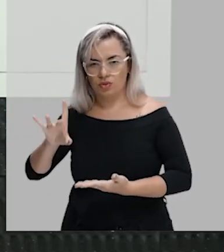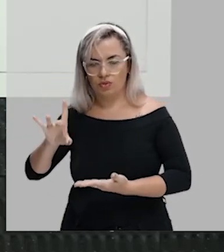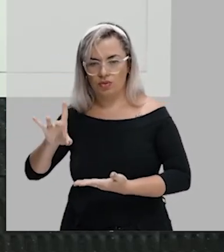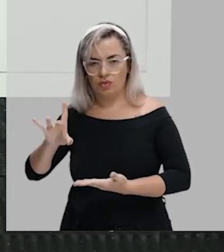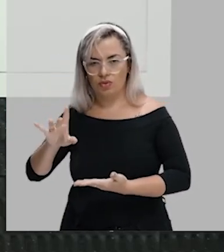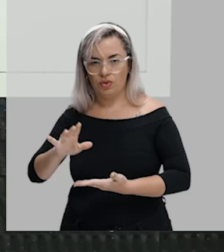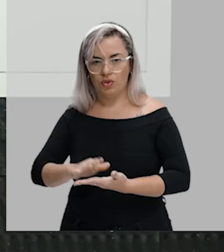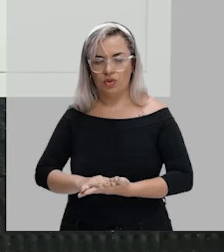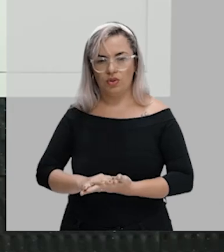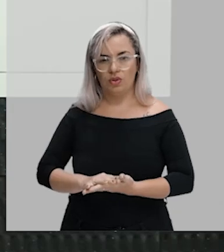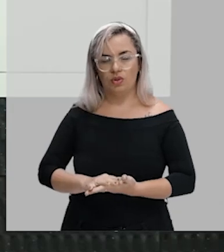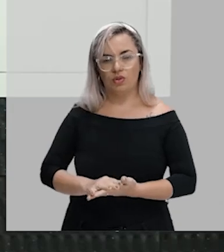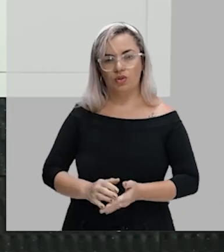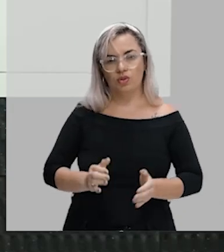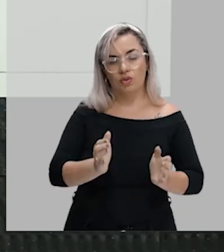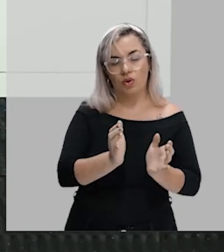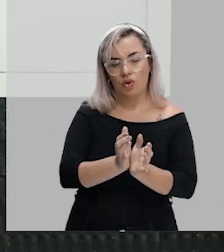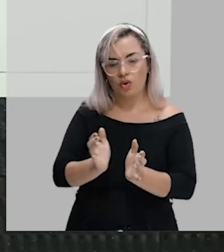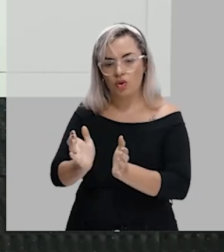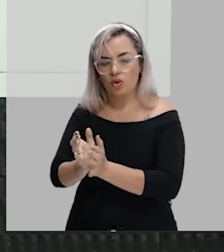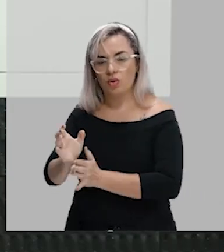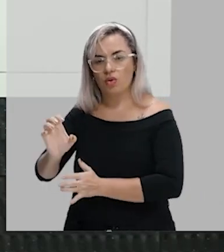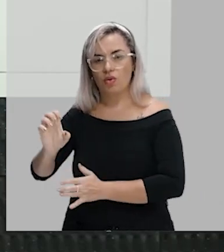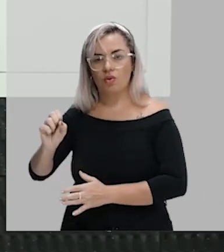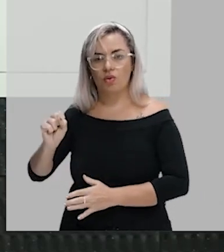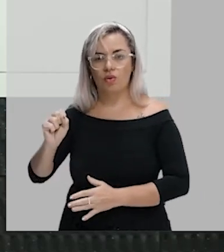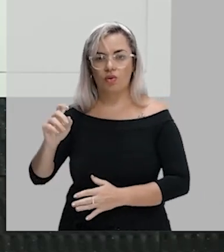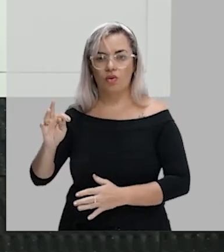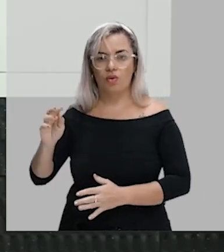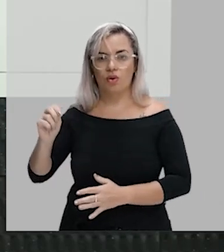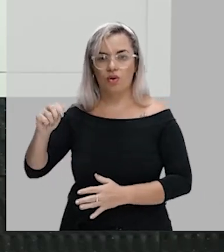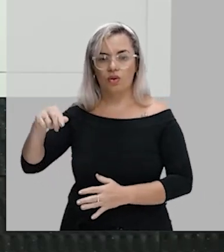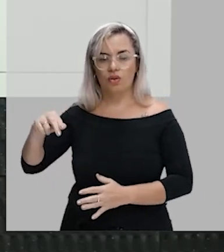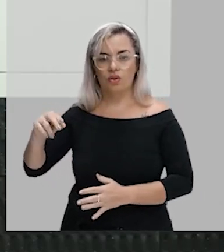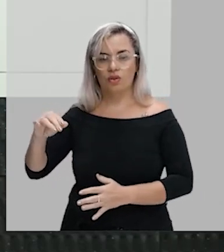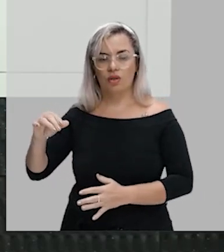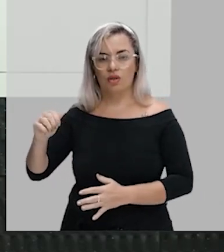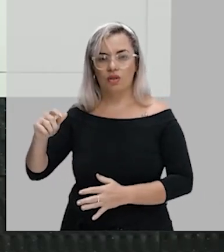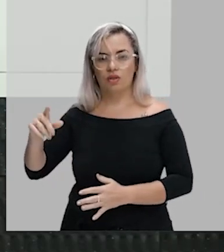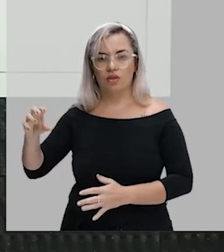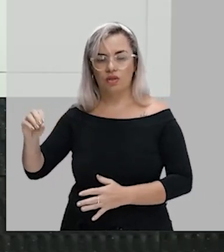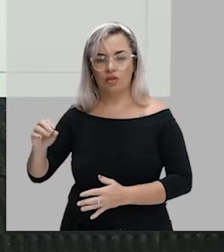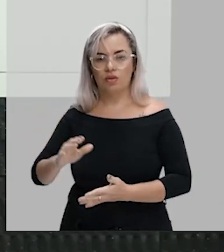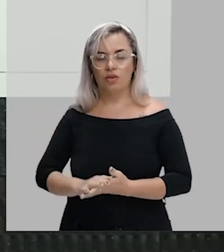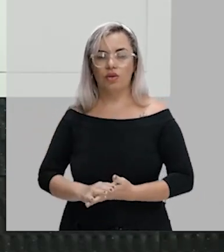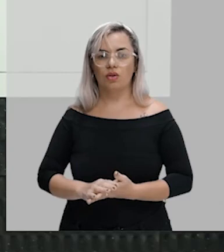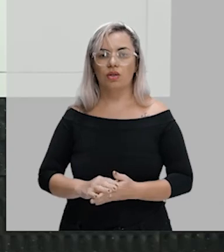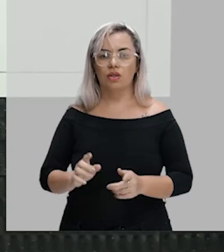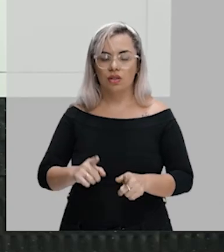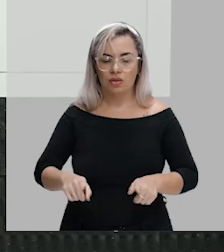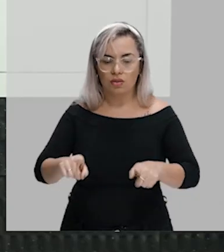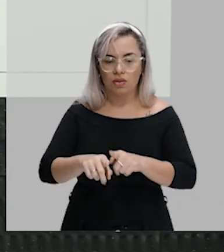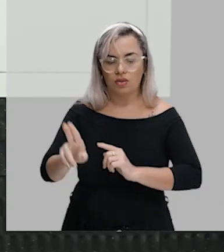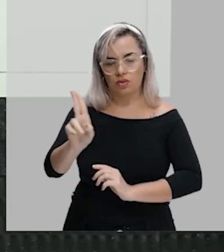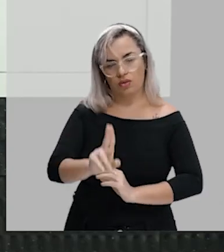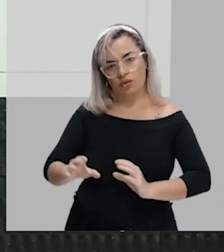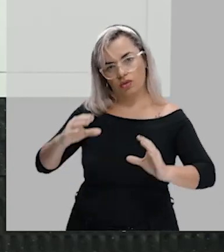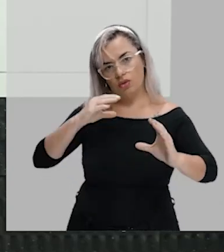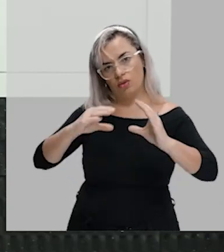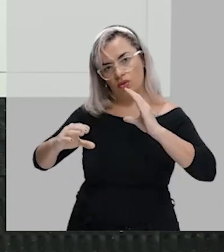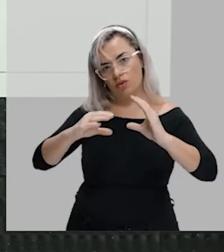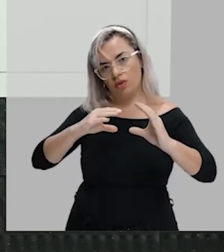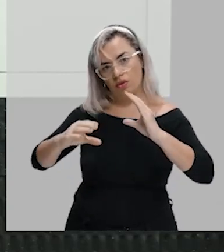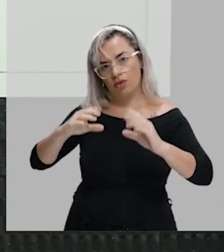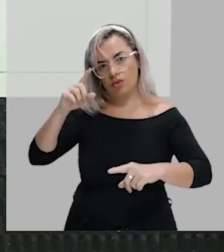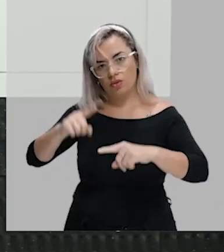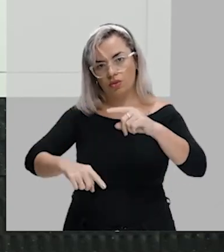pelas estações de rádio, mas ela também é utilizada para as comunicações entre os aparelhos, certo?